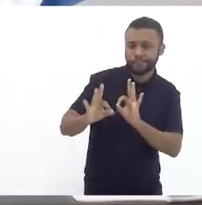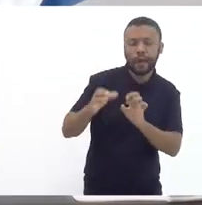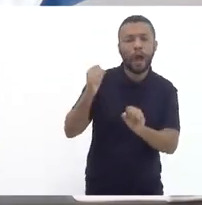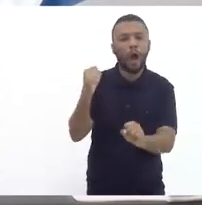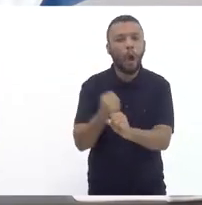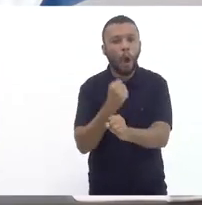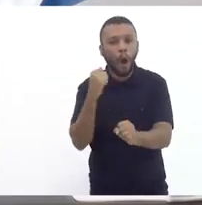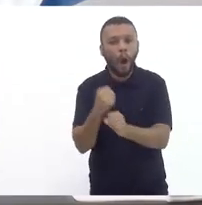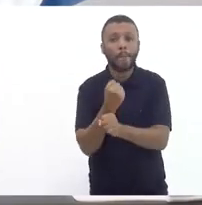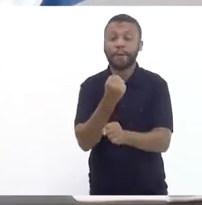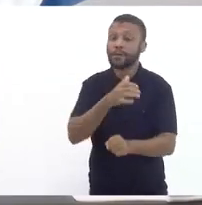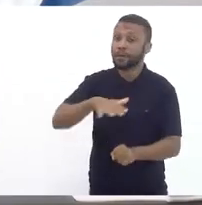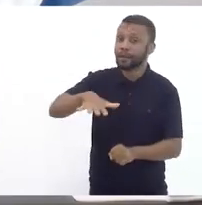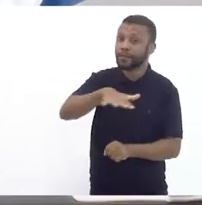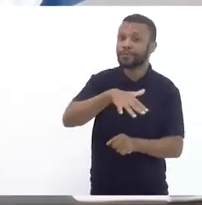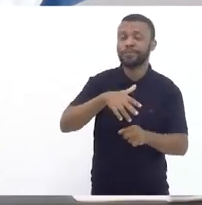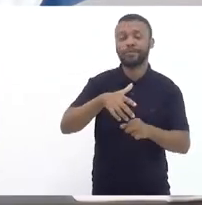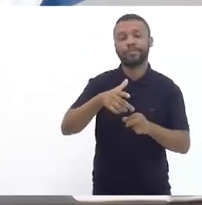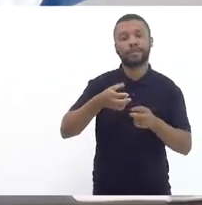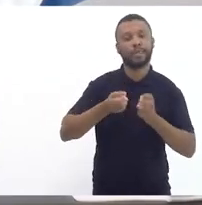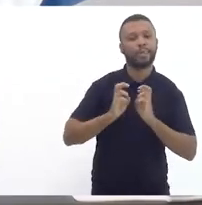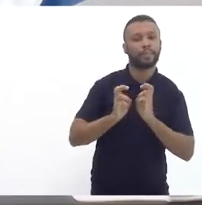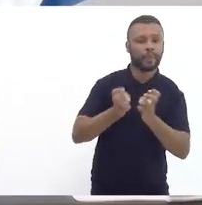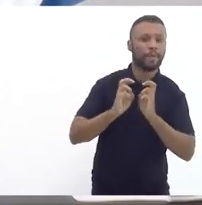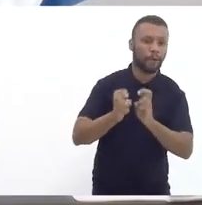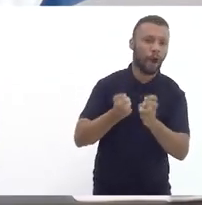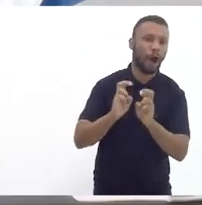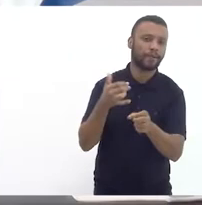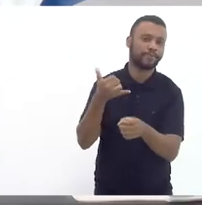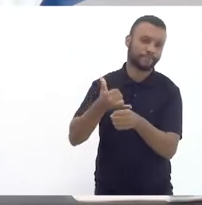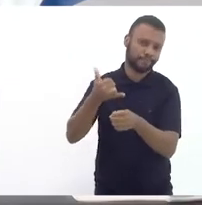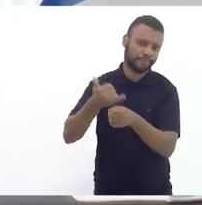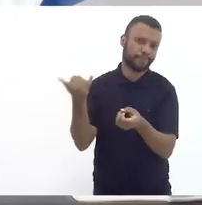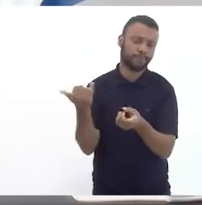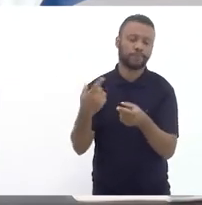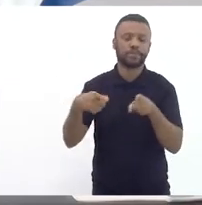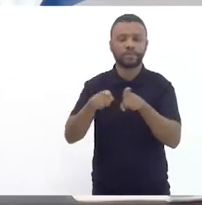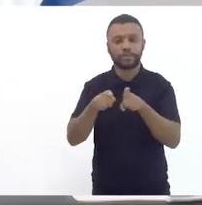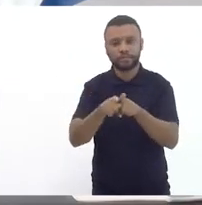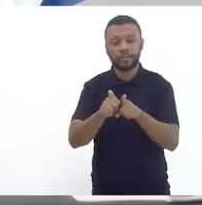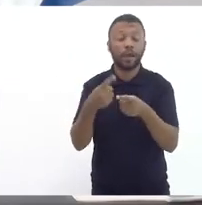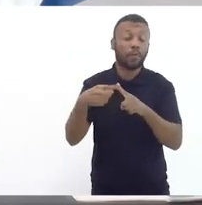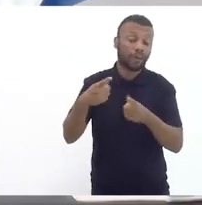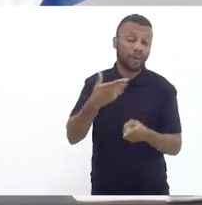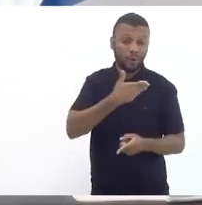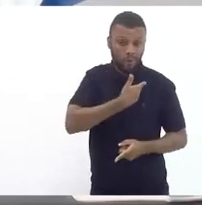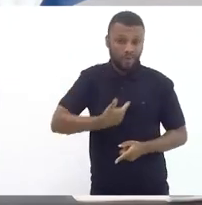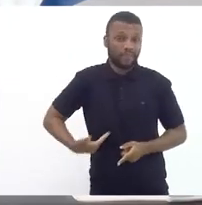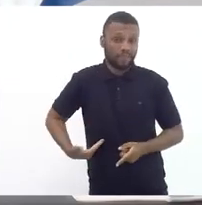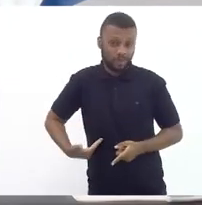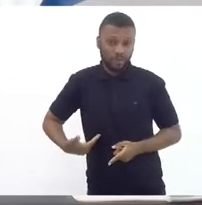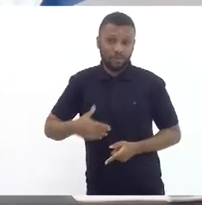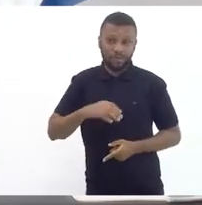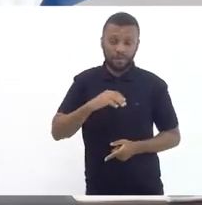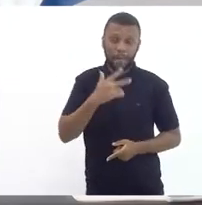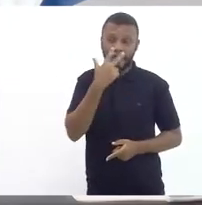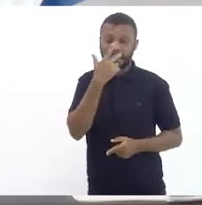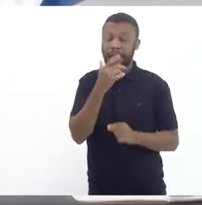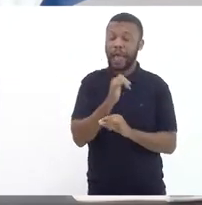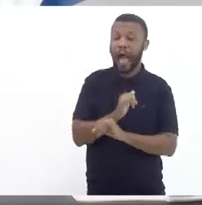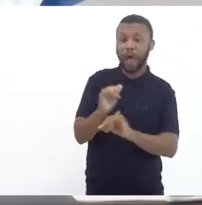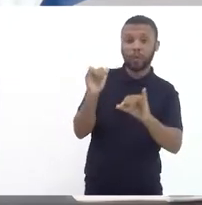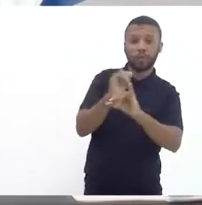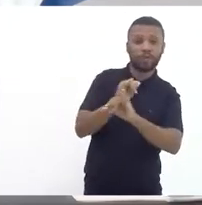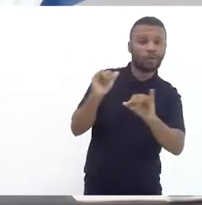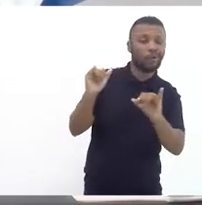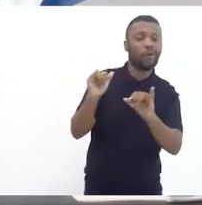da nossa malha ferroviária e dos próprios trens, das próprias composições, porque o governador anunciou, como um passarinho voando,